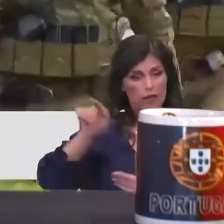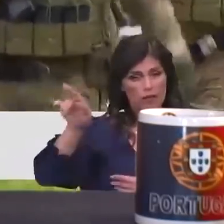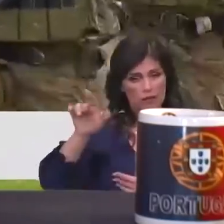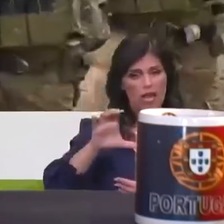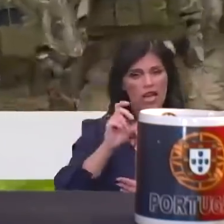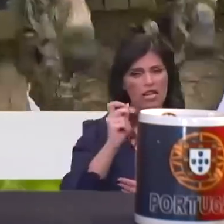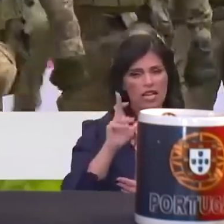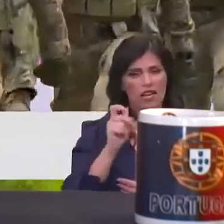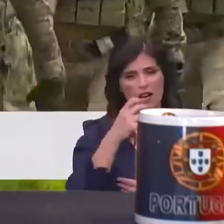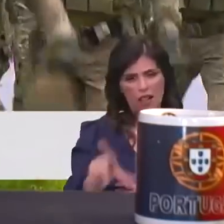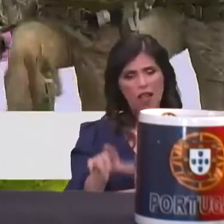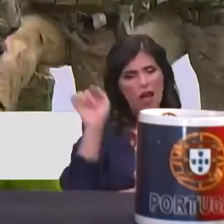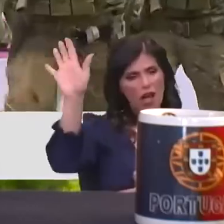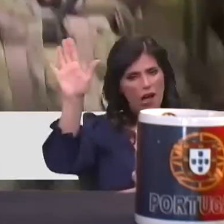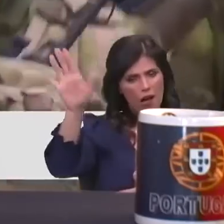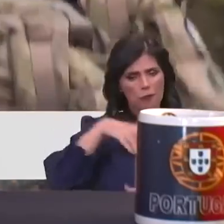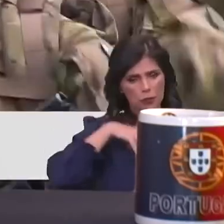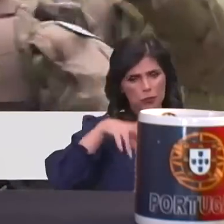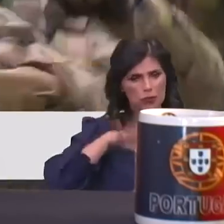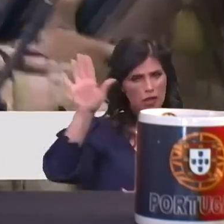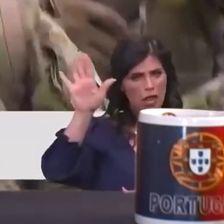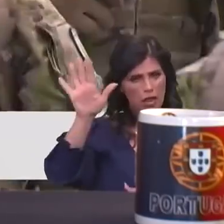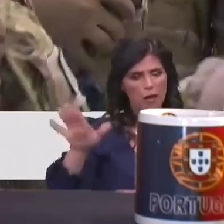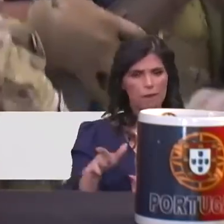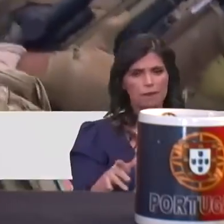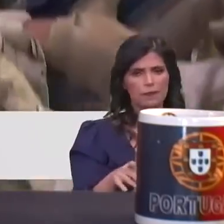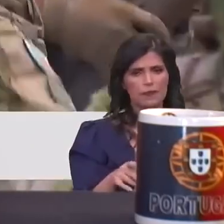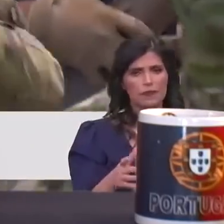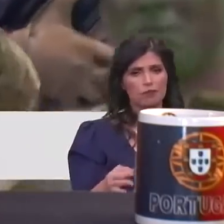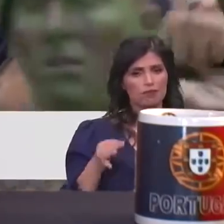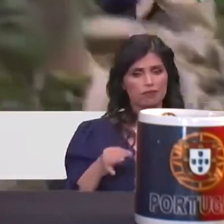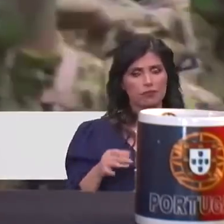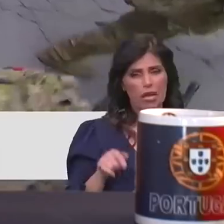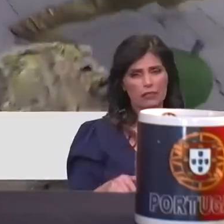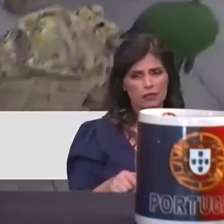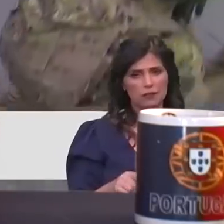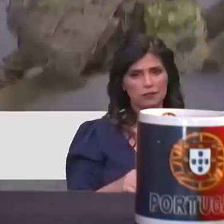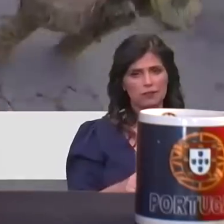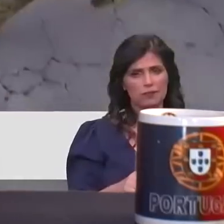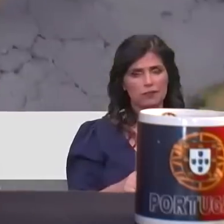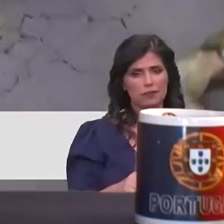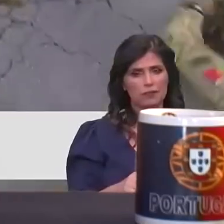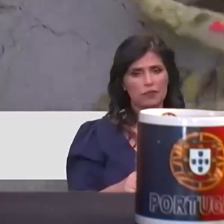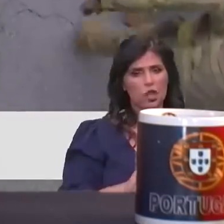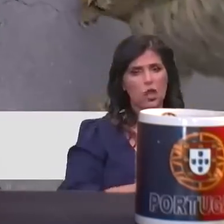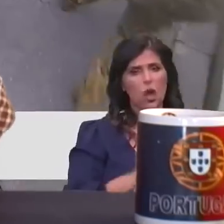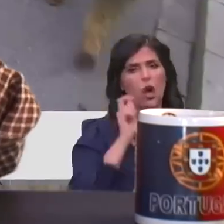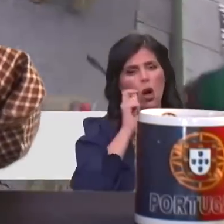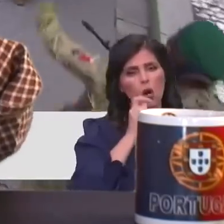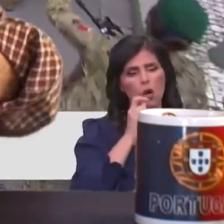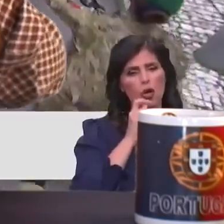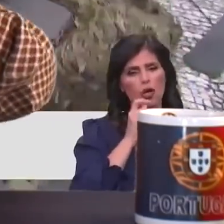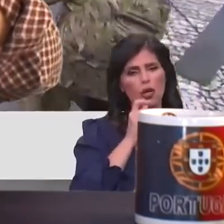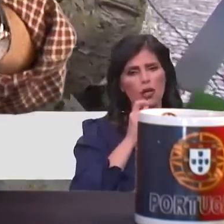aos Estados Unidos nós retiramos a ferrugem em placas de metro saía em placas de metro Era este material que